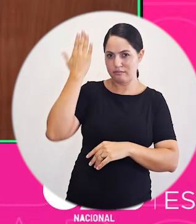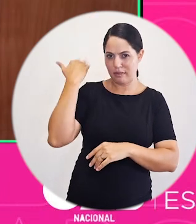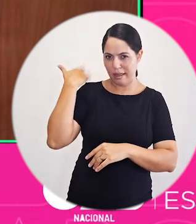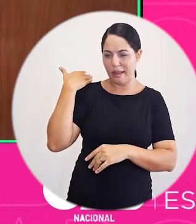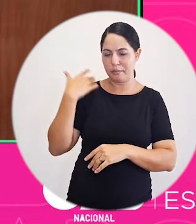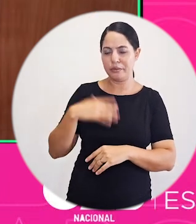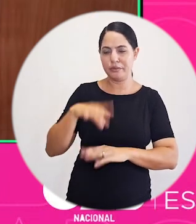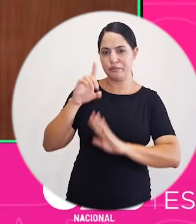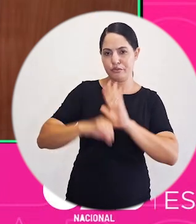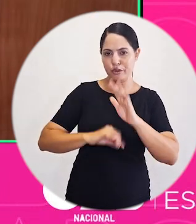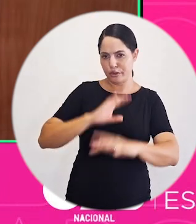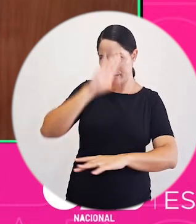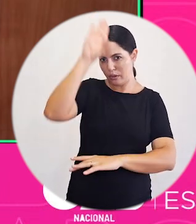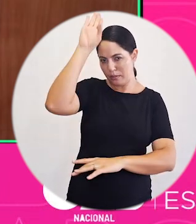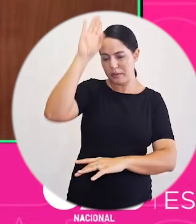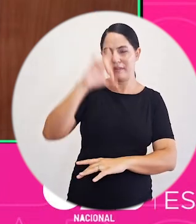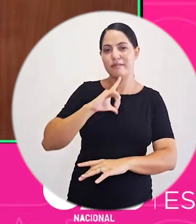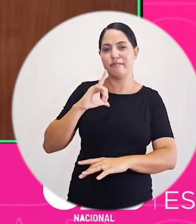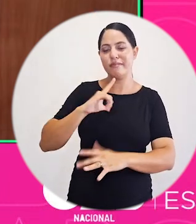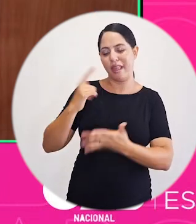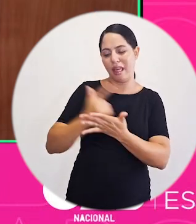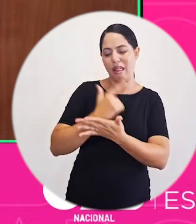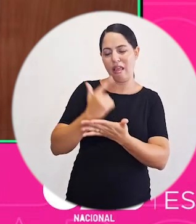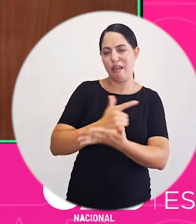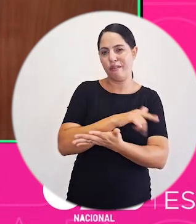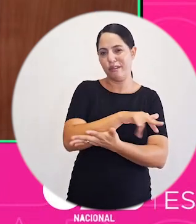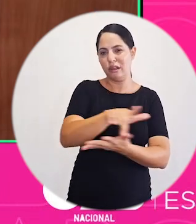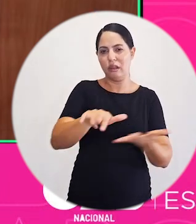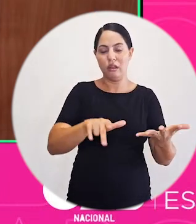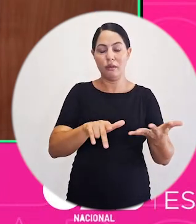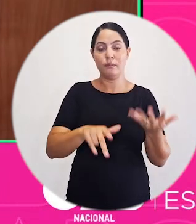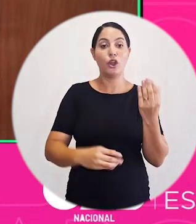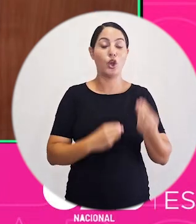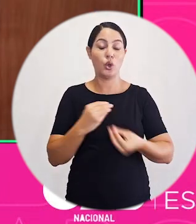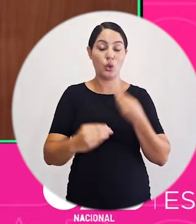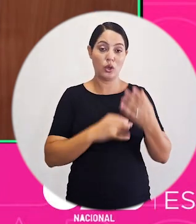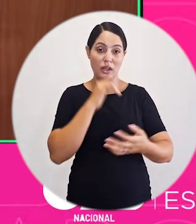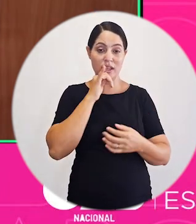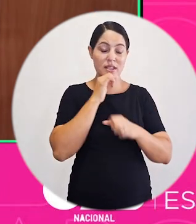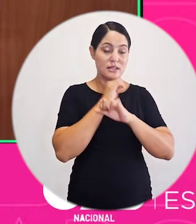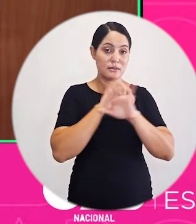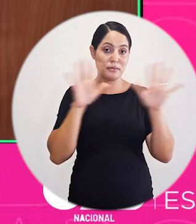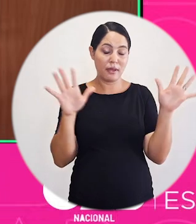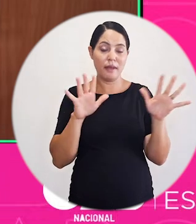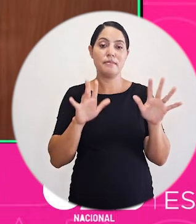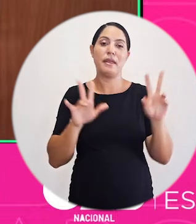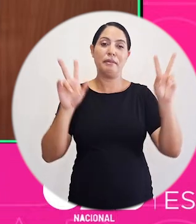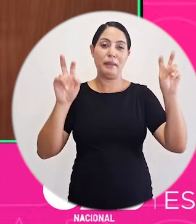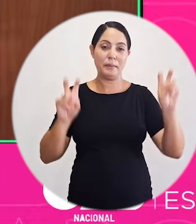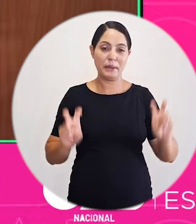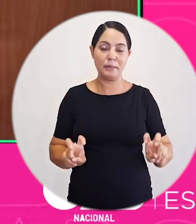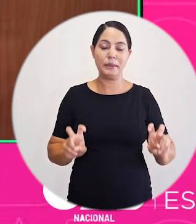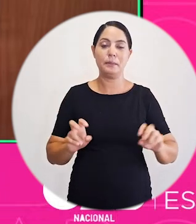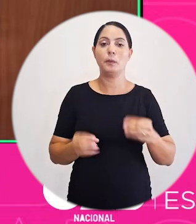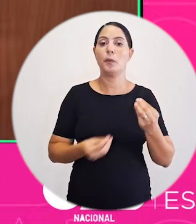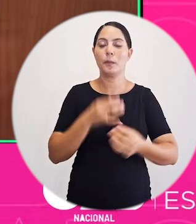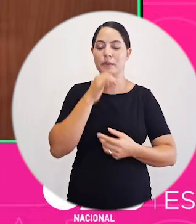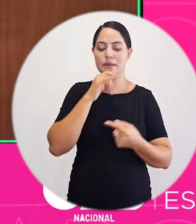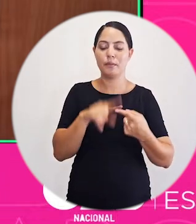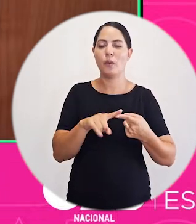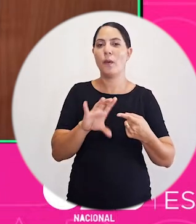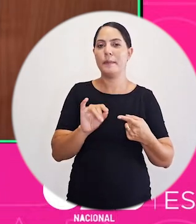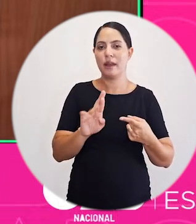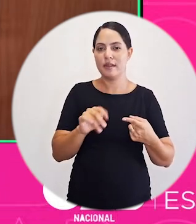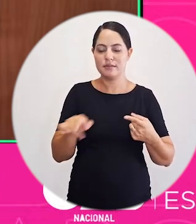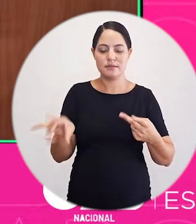perceber que desde os romanos a gente tem a divisão em livros, que são intitulados a partir de matérias. Então a